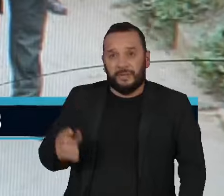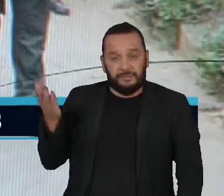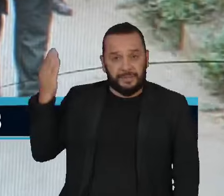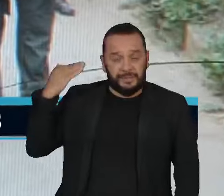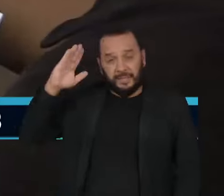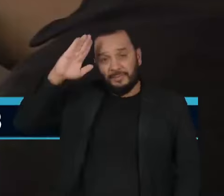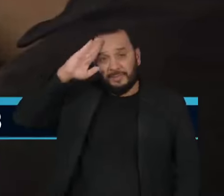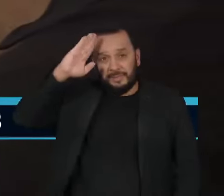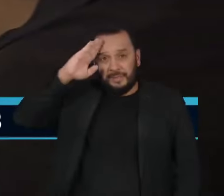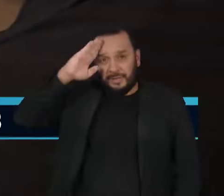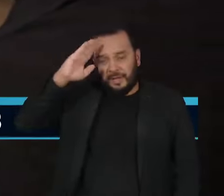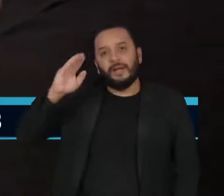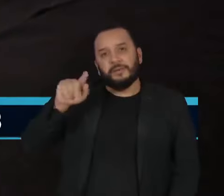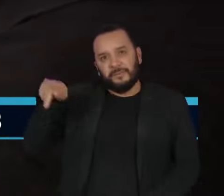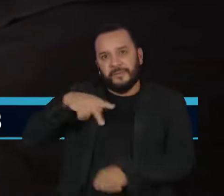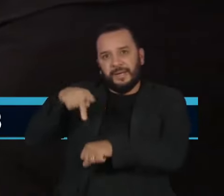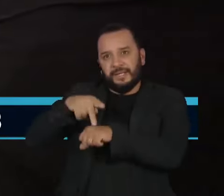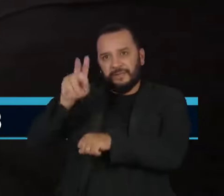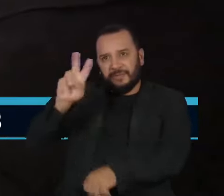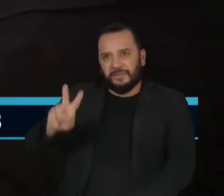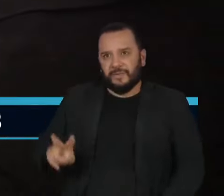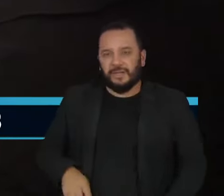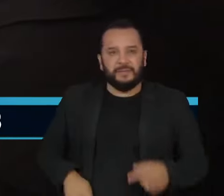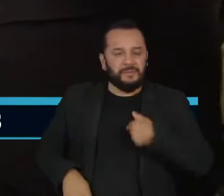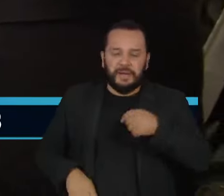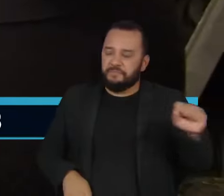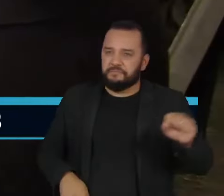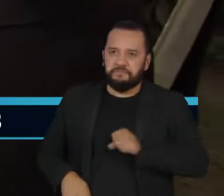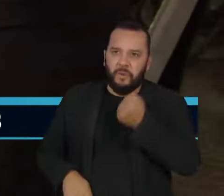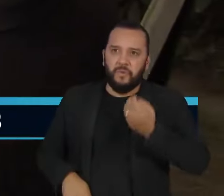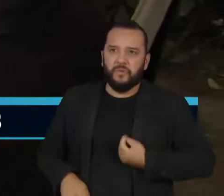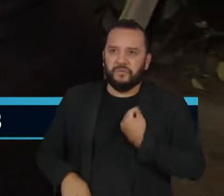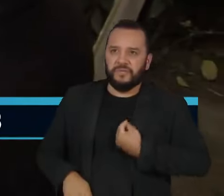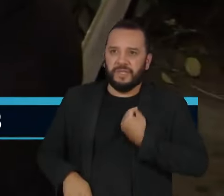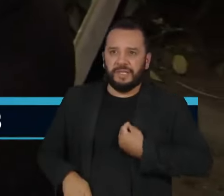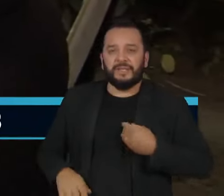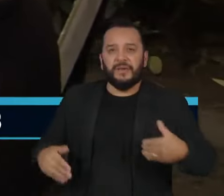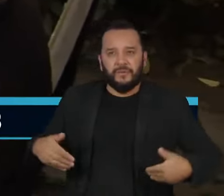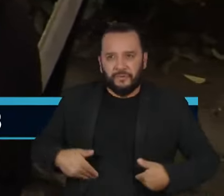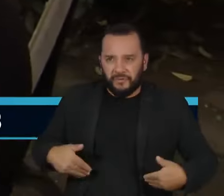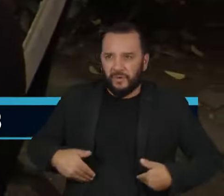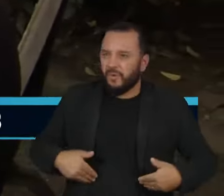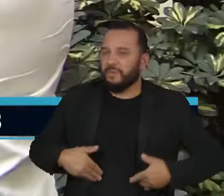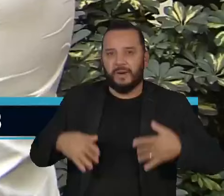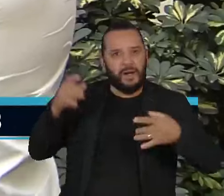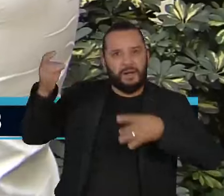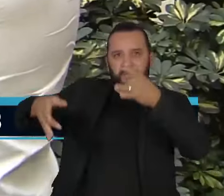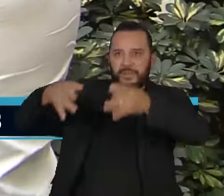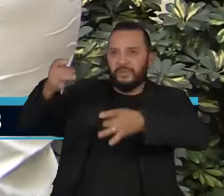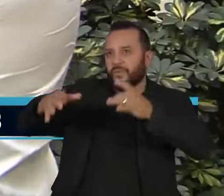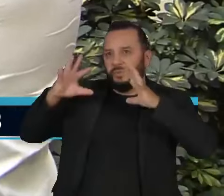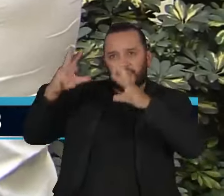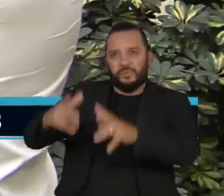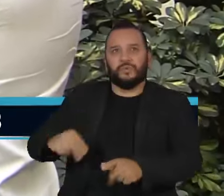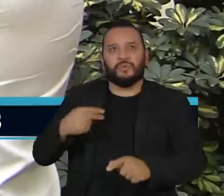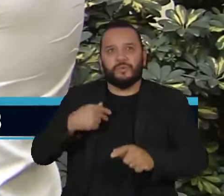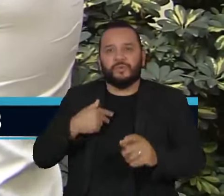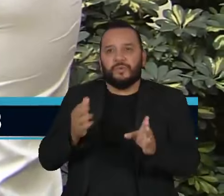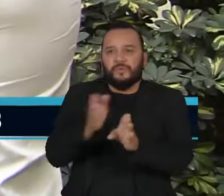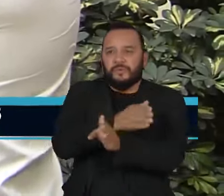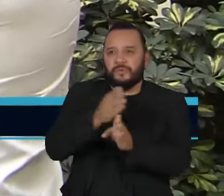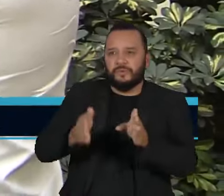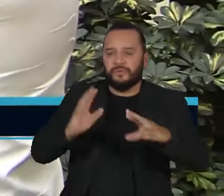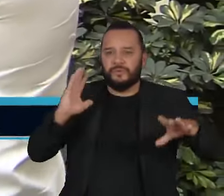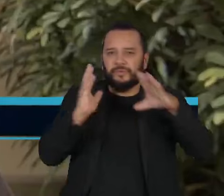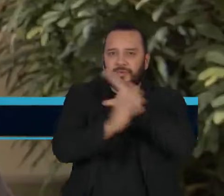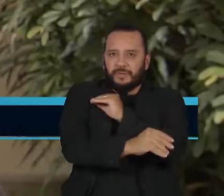Exército Nacional. Mas insatisfeito com as condições de vida e o risco de passar fome, abandonou tudo e fugiu para a fronteira com o